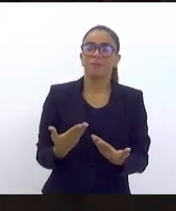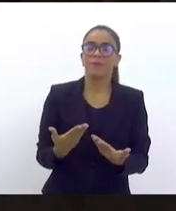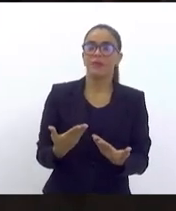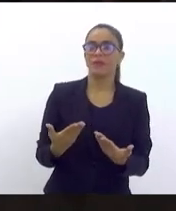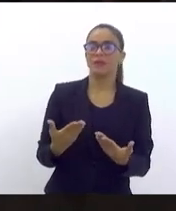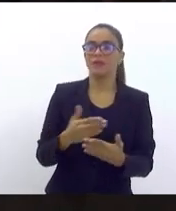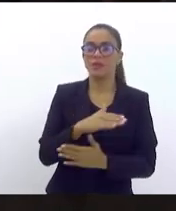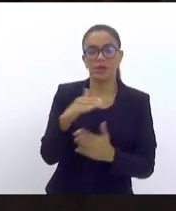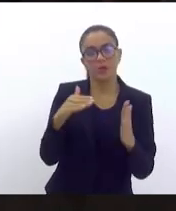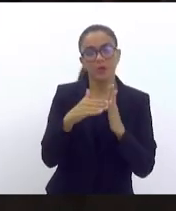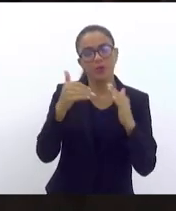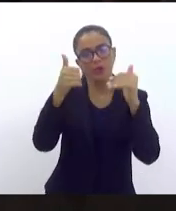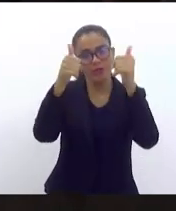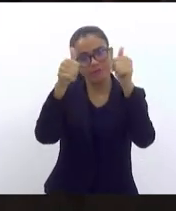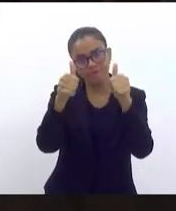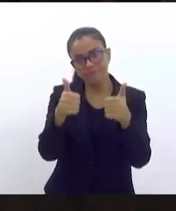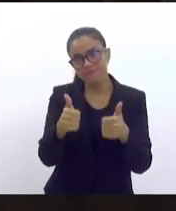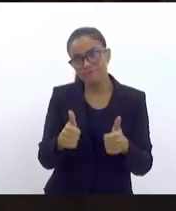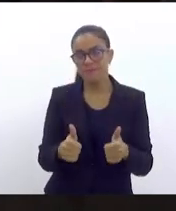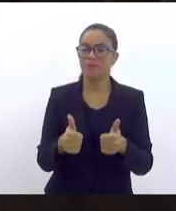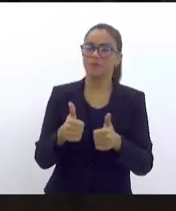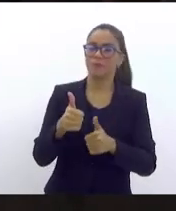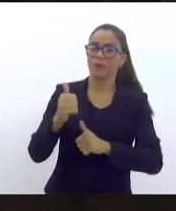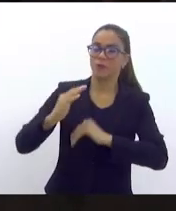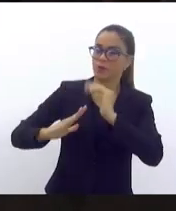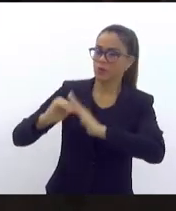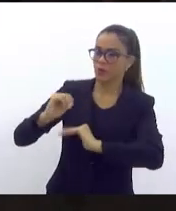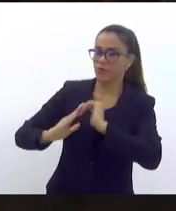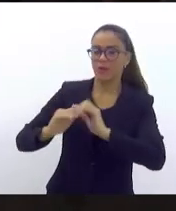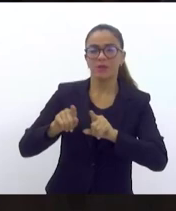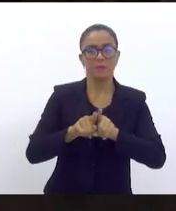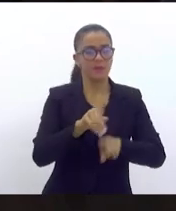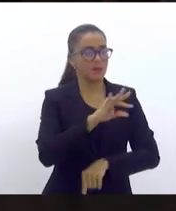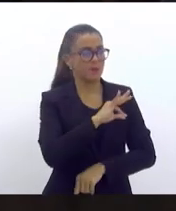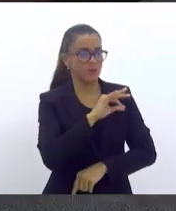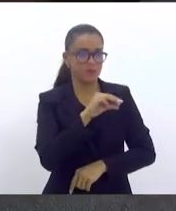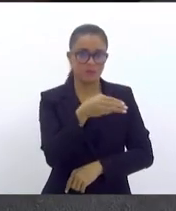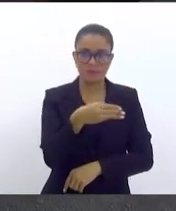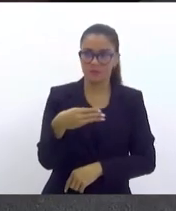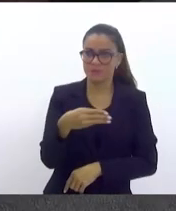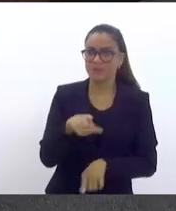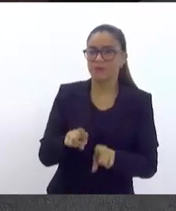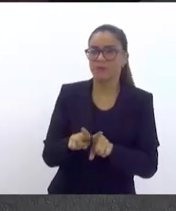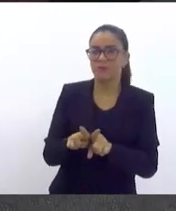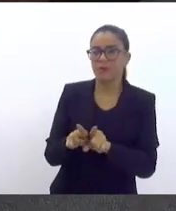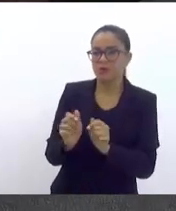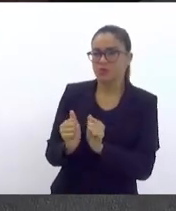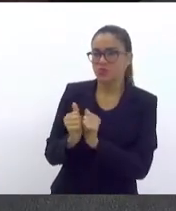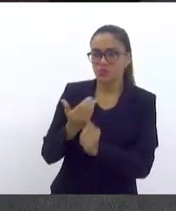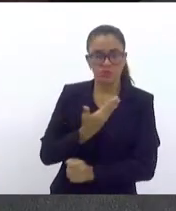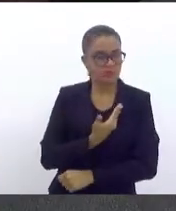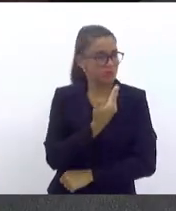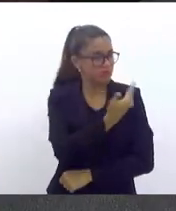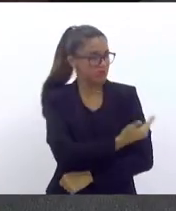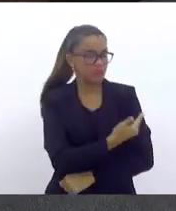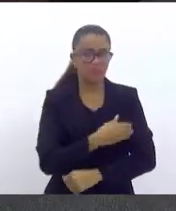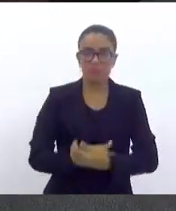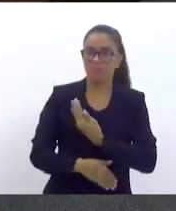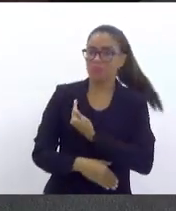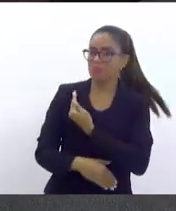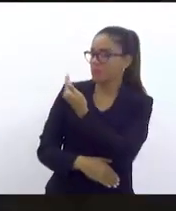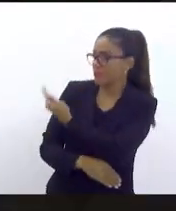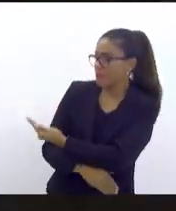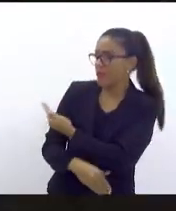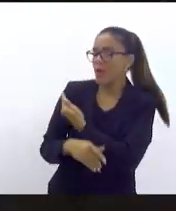toda a avaliação dos dos técnicos da área da polícia militar e dizer que tô ao seu lado meu irmão no combate para que a gente possa